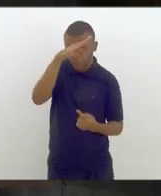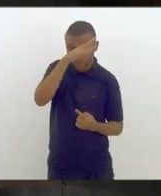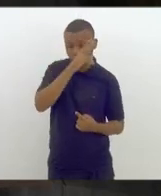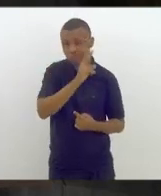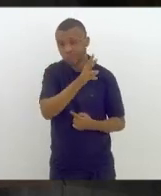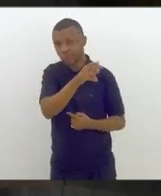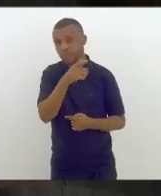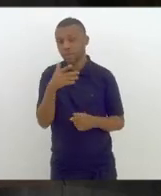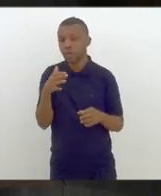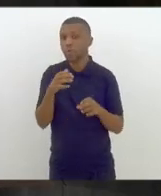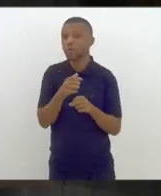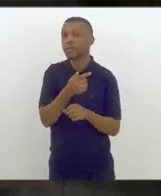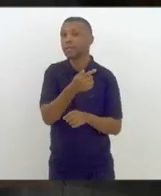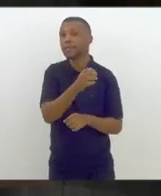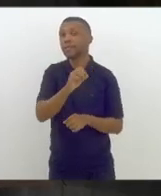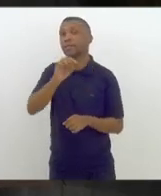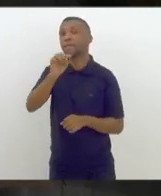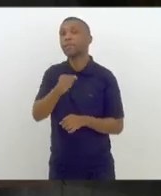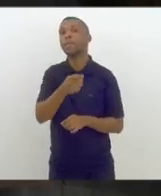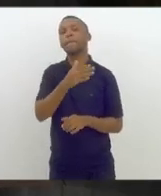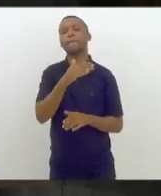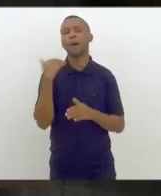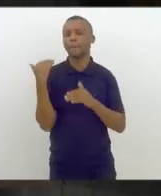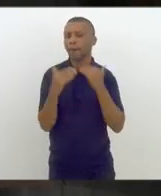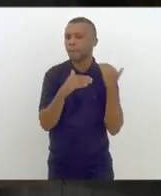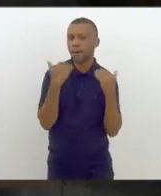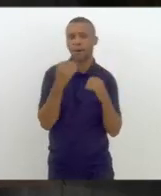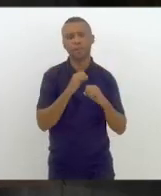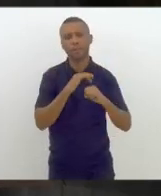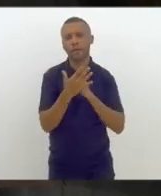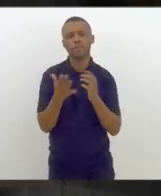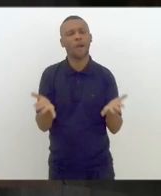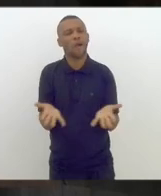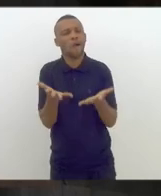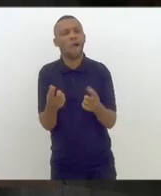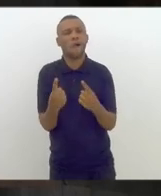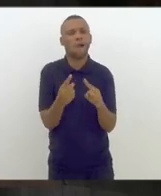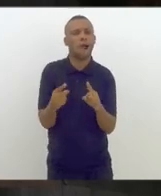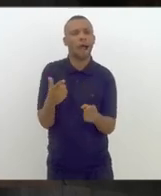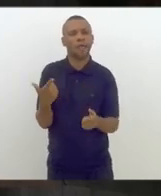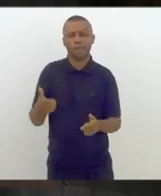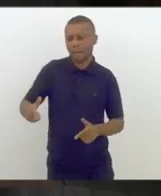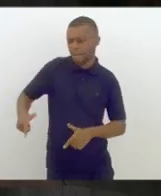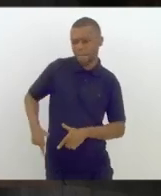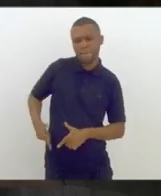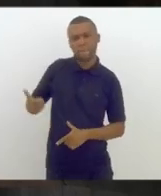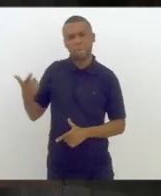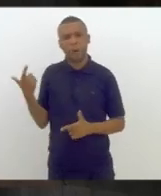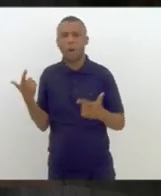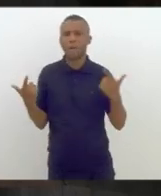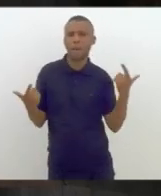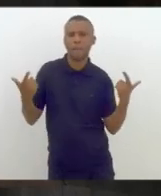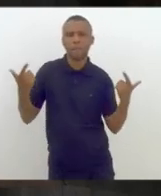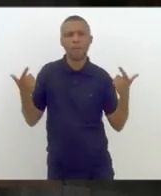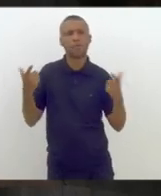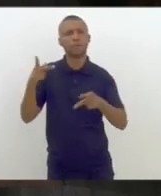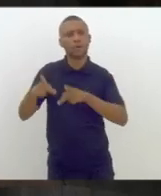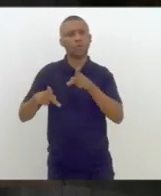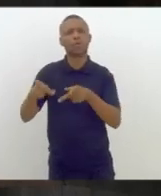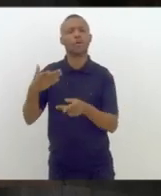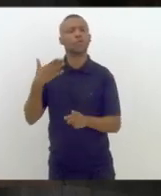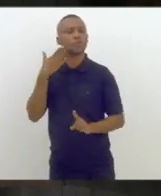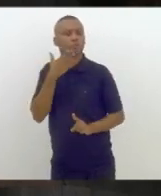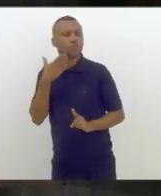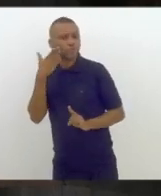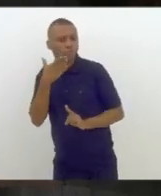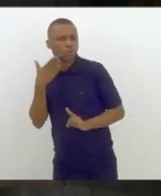depois de 700 mil mortes na pandemia, de estimular o tempo todo o armamento da população, da sua prática e do seu